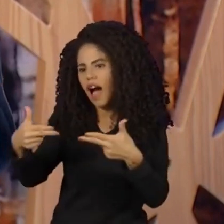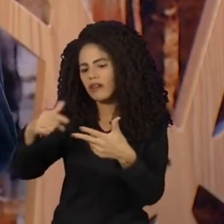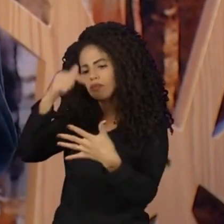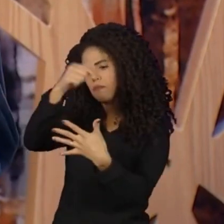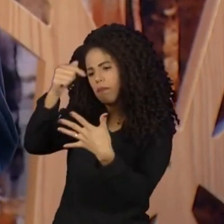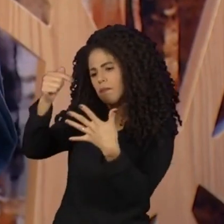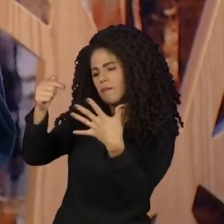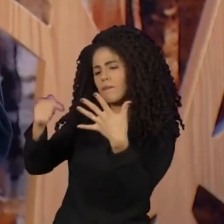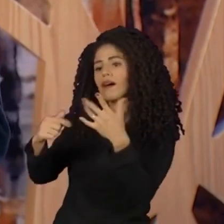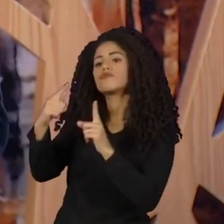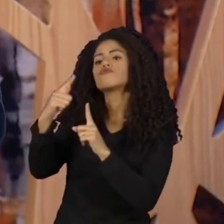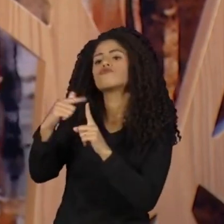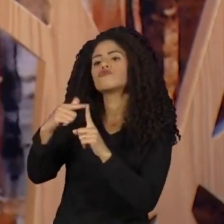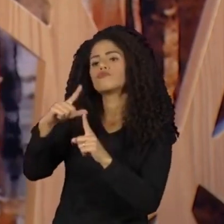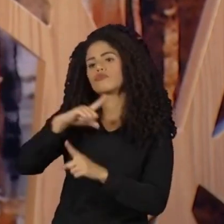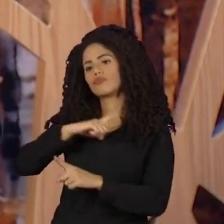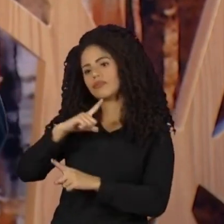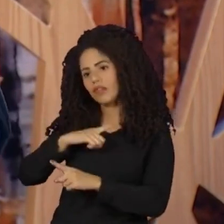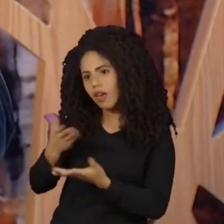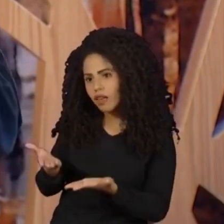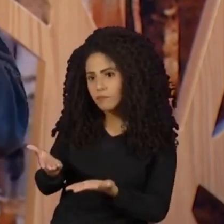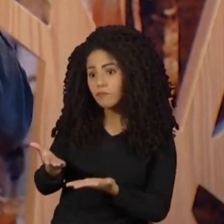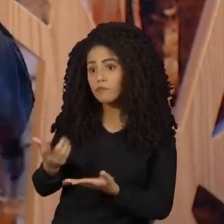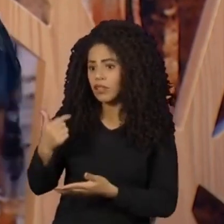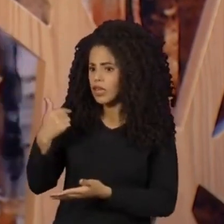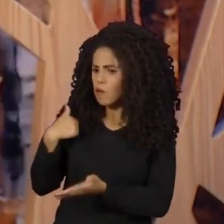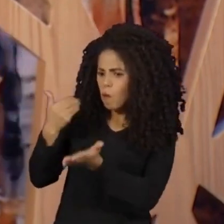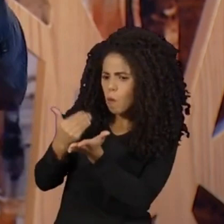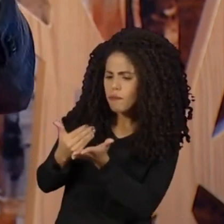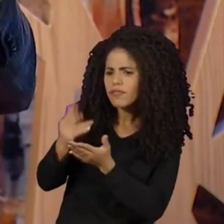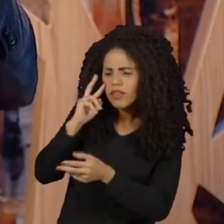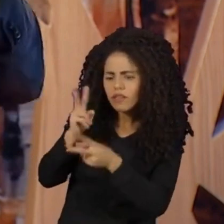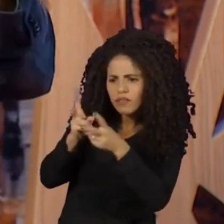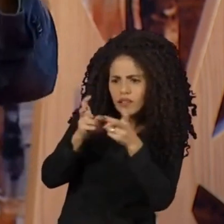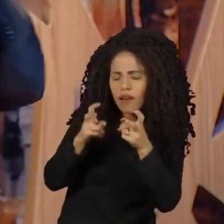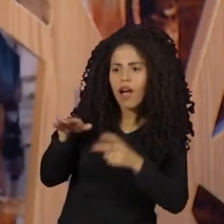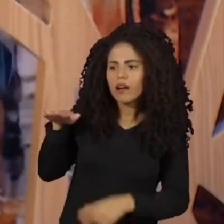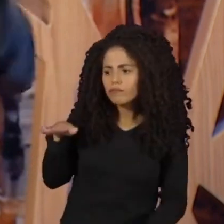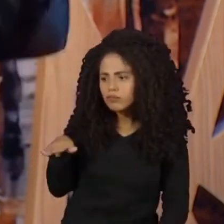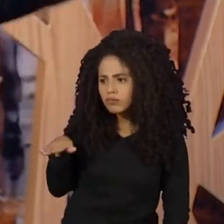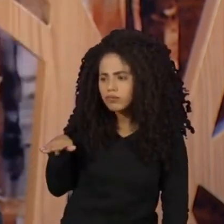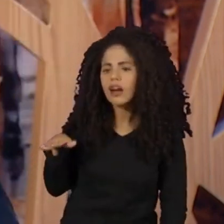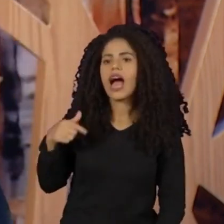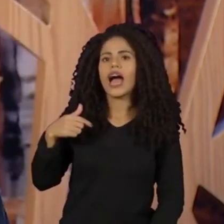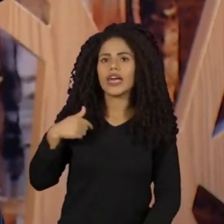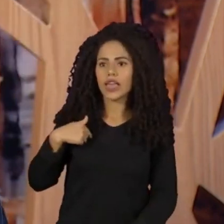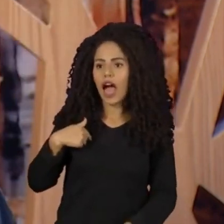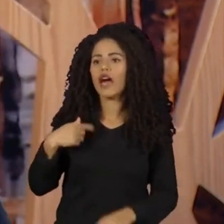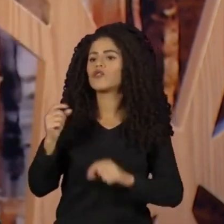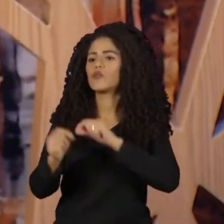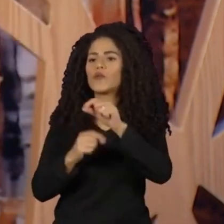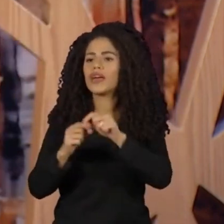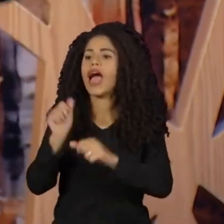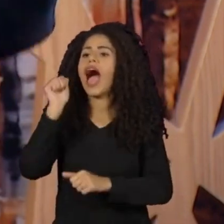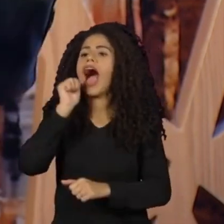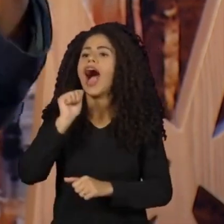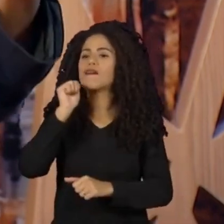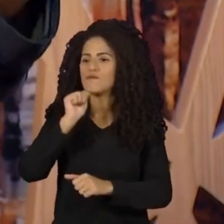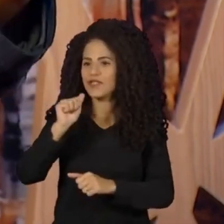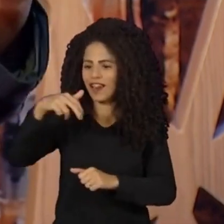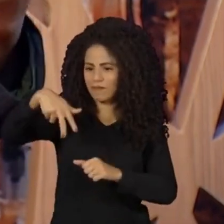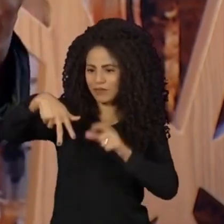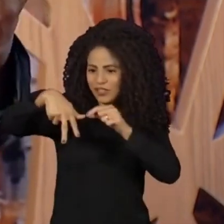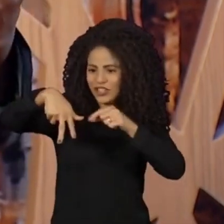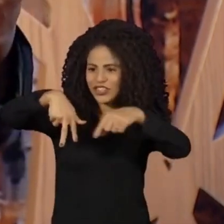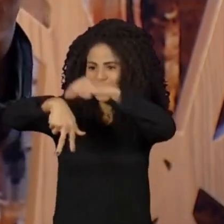BH que fala e dado momento dava na dama dava-se um giro